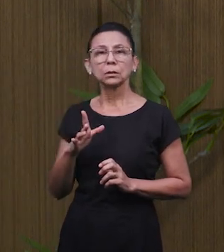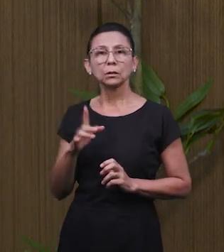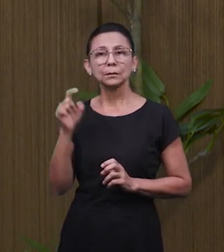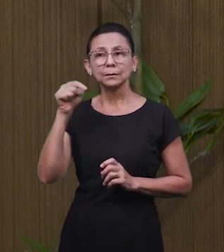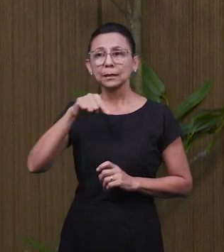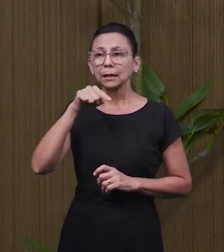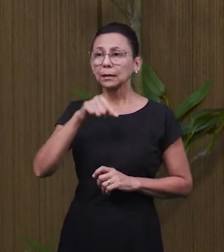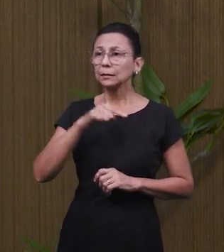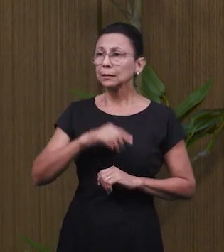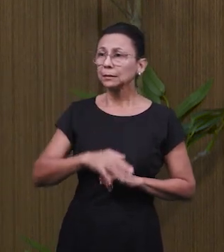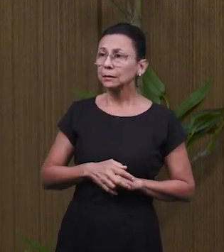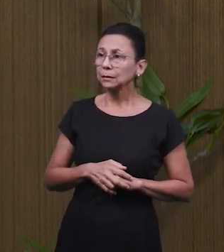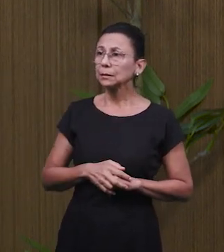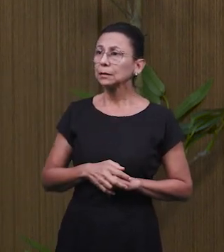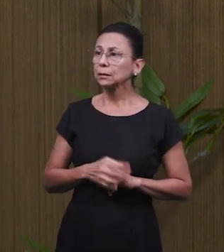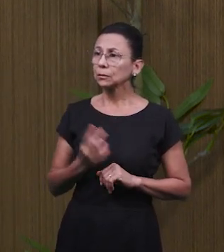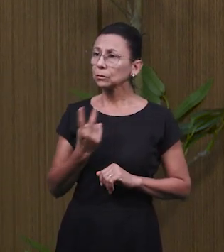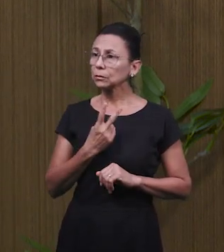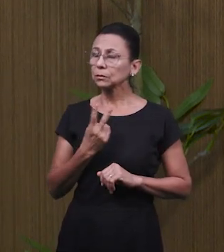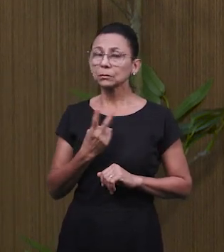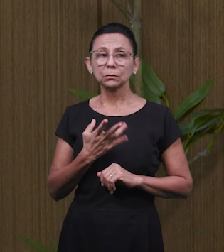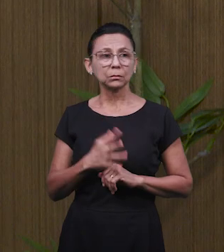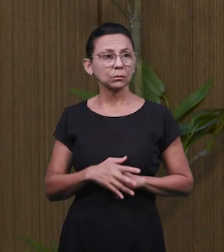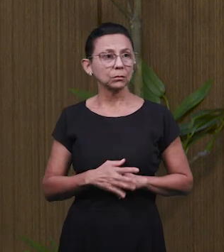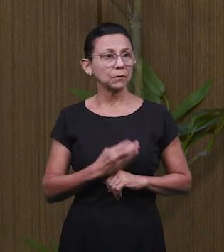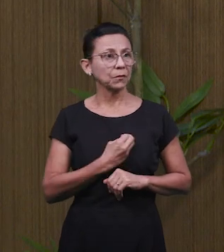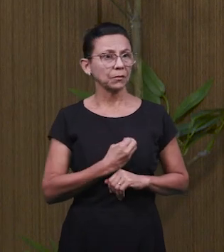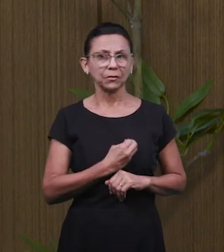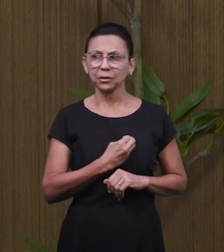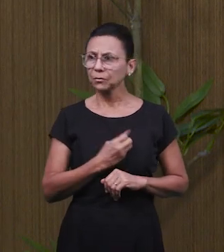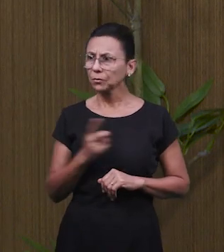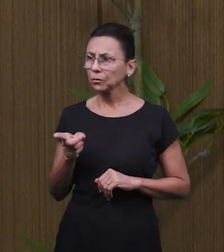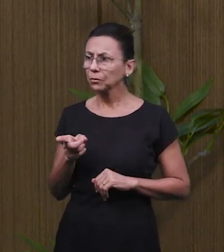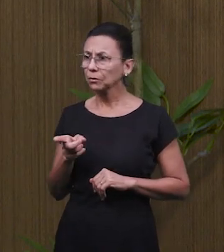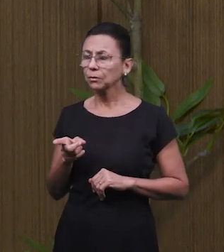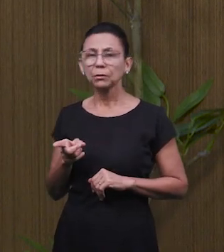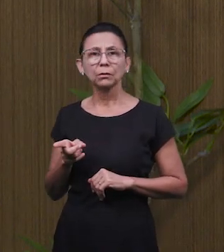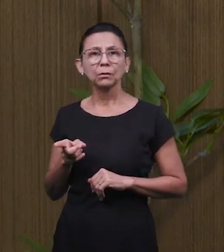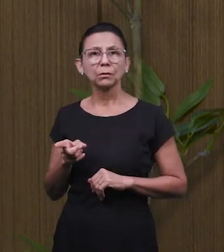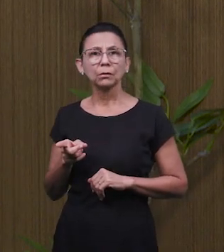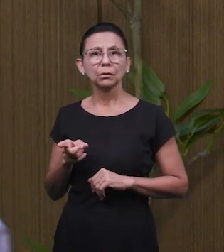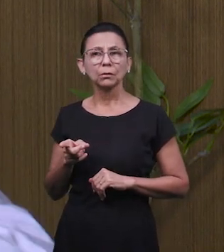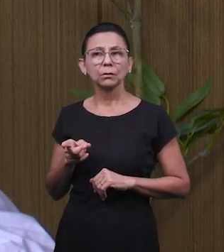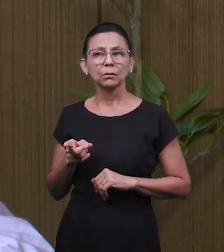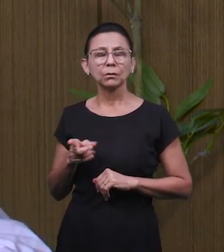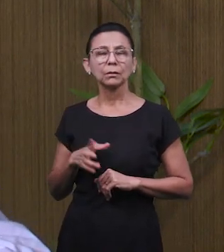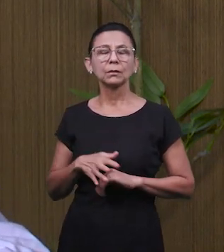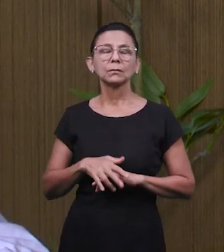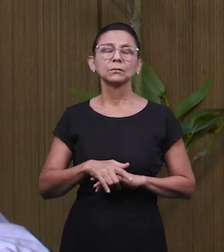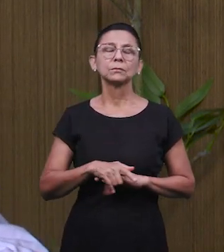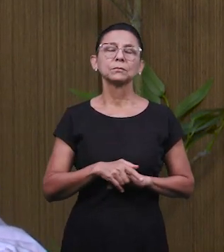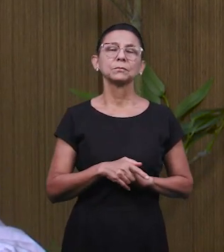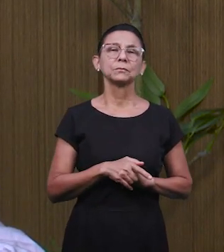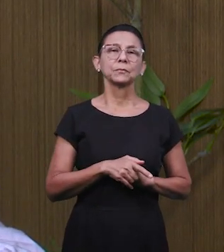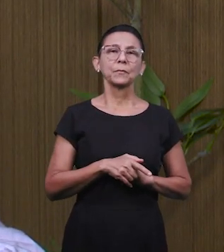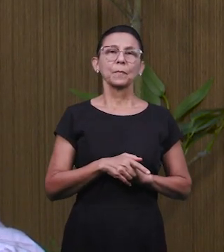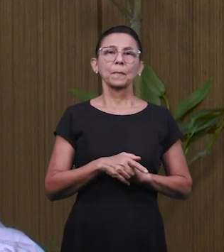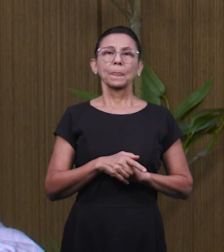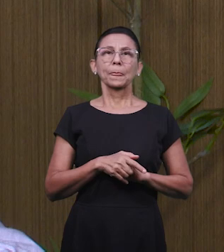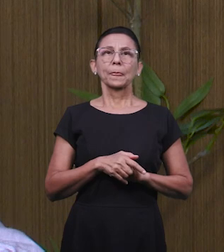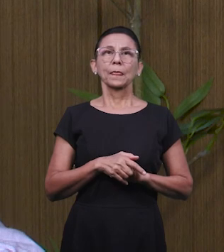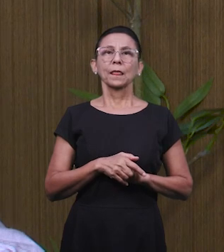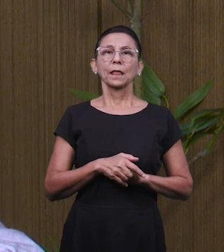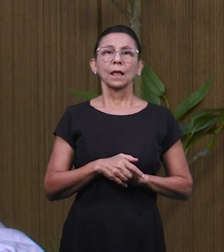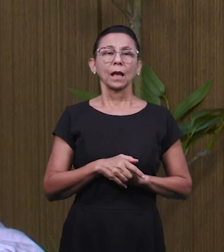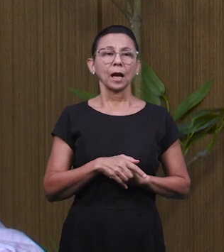está conosco, no caminho conosco. Ele está vivo. E quando ele descobriu que ele estava vivo, aí